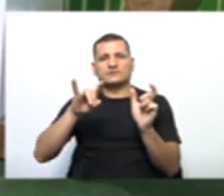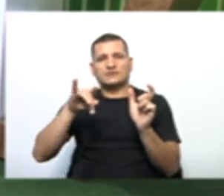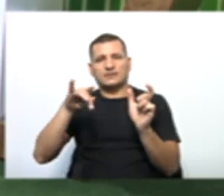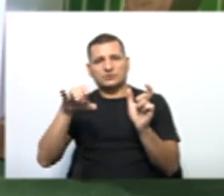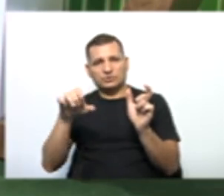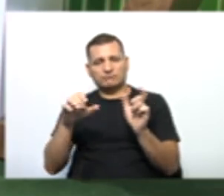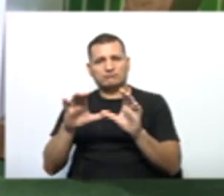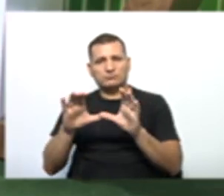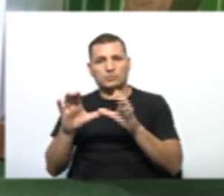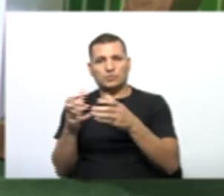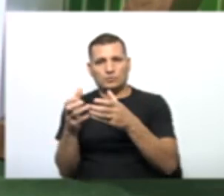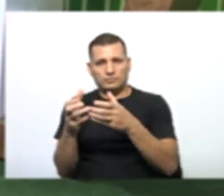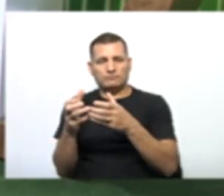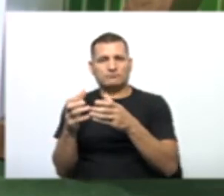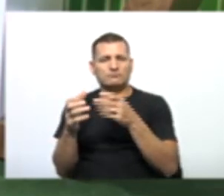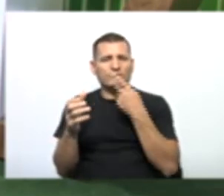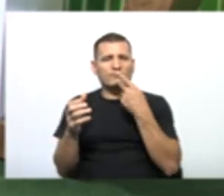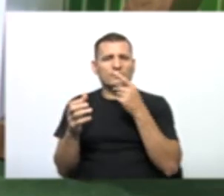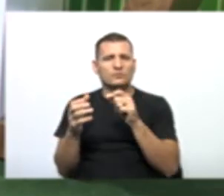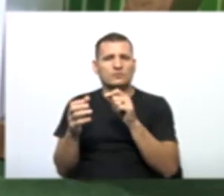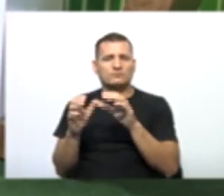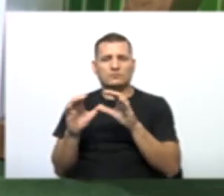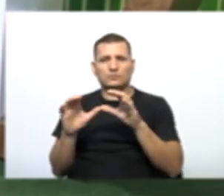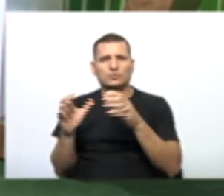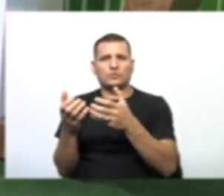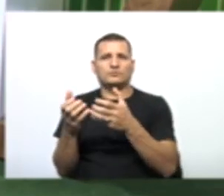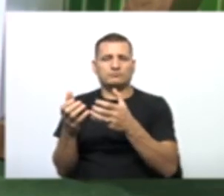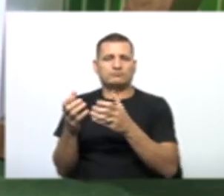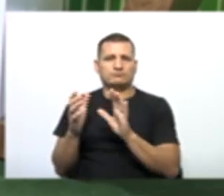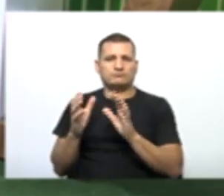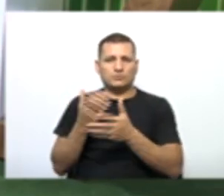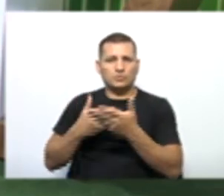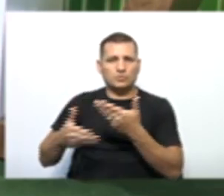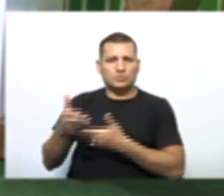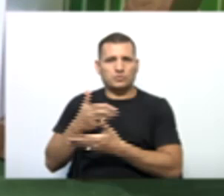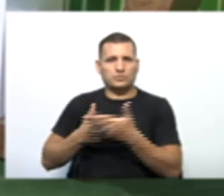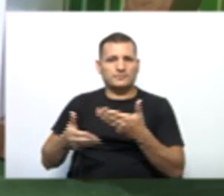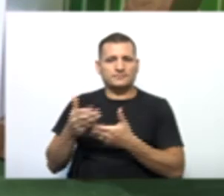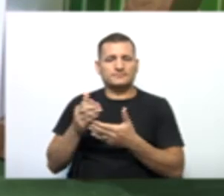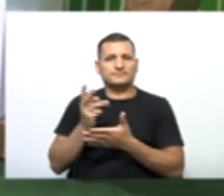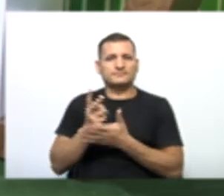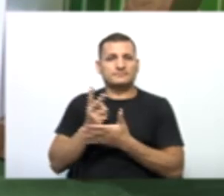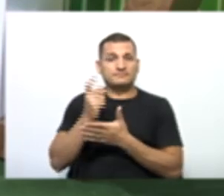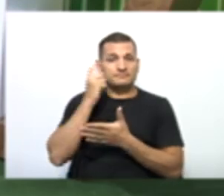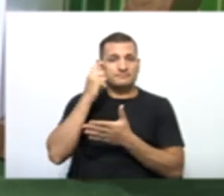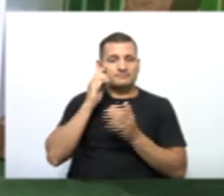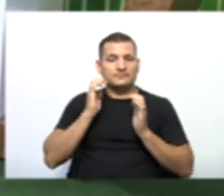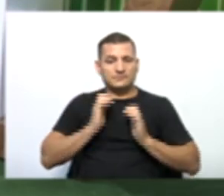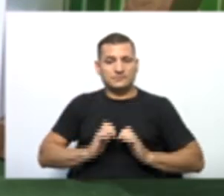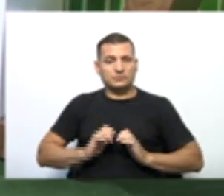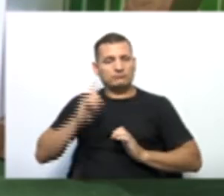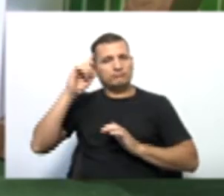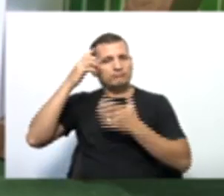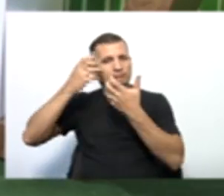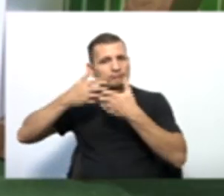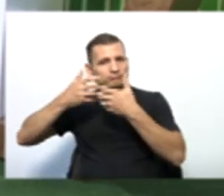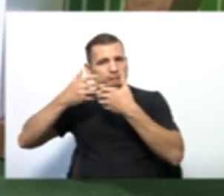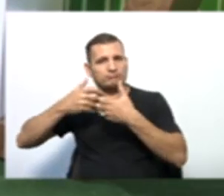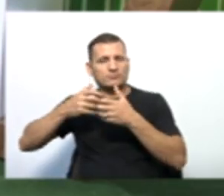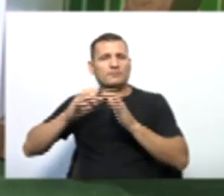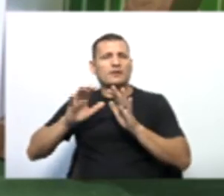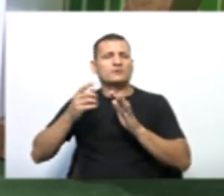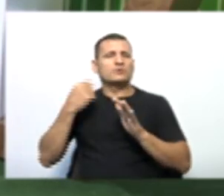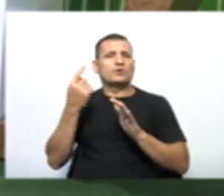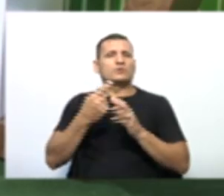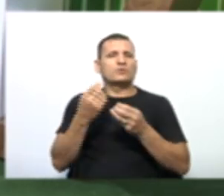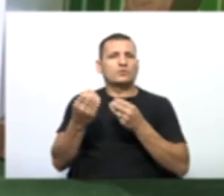pessoal, da ética e da política, mas pensando o quê? Nessa ideia de coletivo. Sempre a gente está pensando na ética como uma reflexão da nossa participação